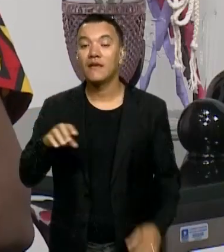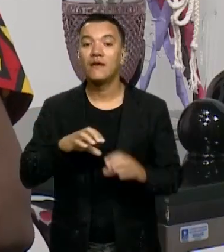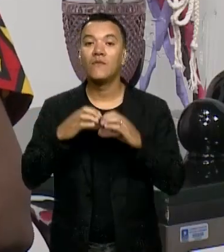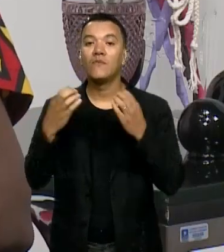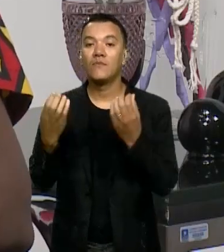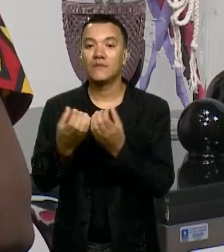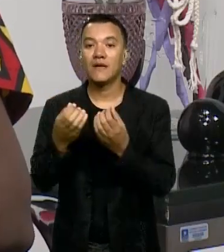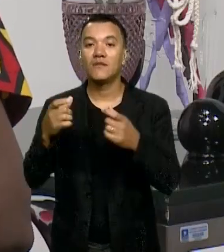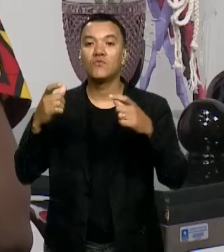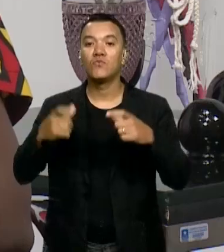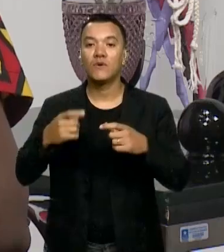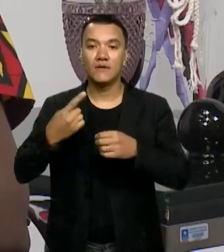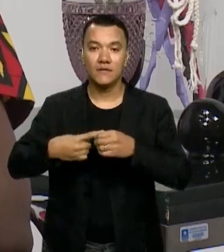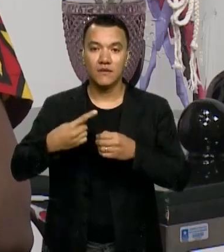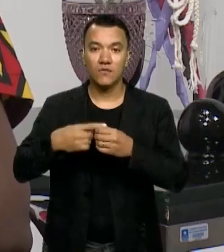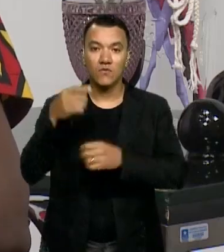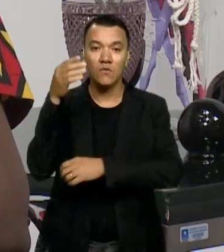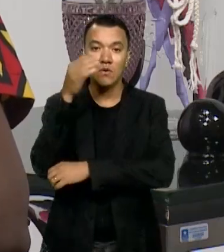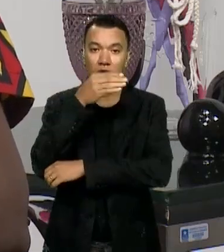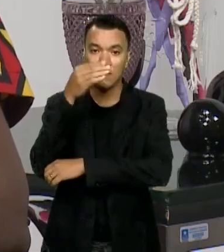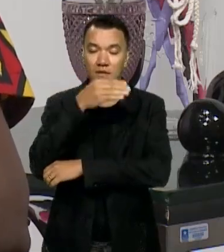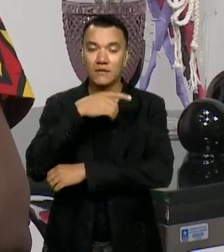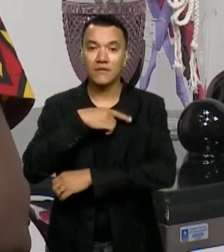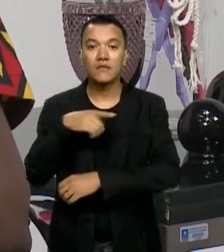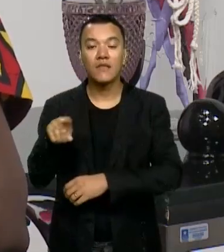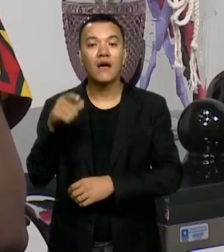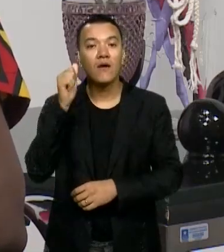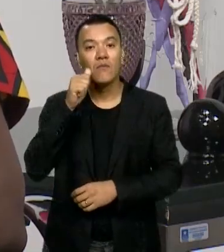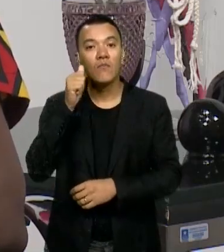mulheres de Tamatatiwa, que participaram, que são